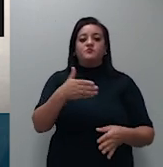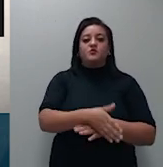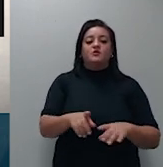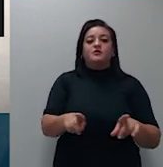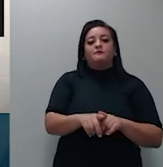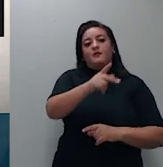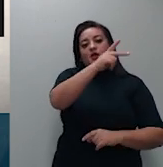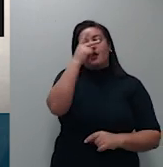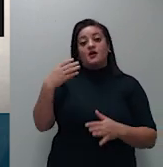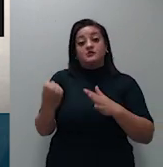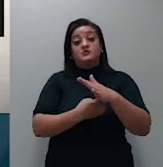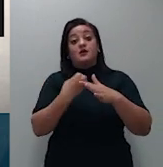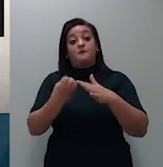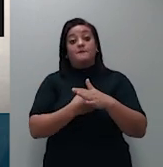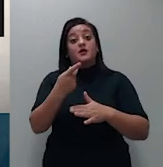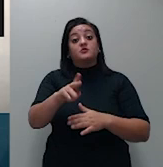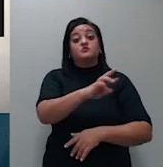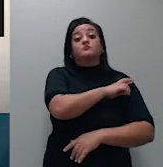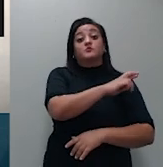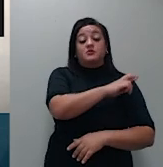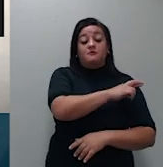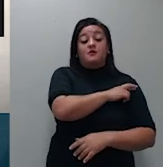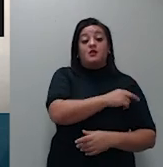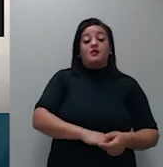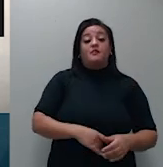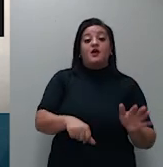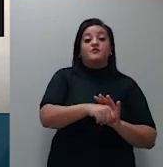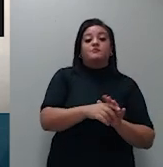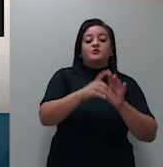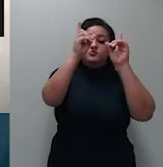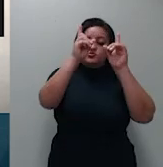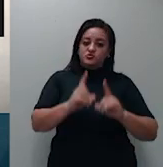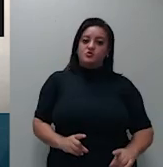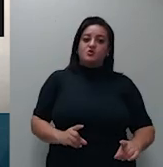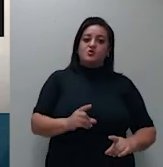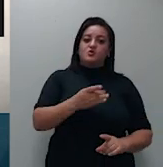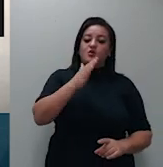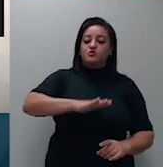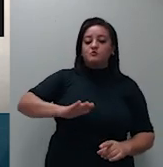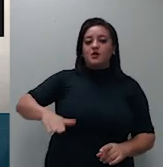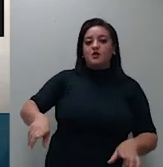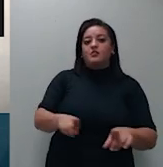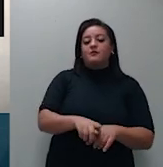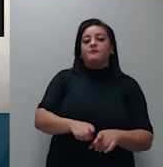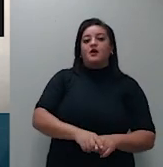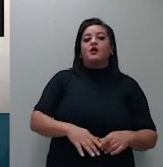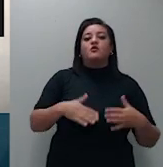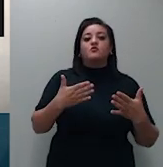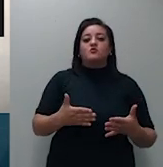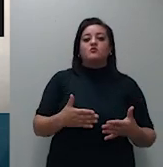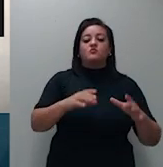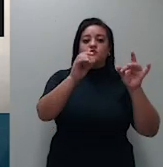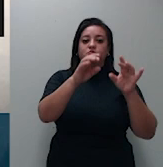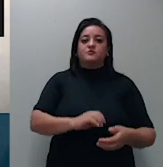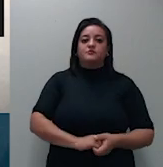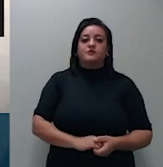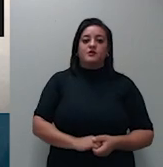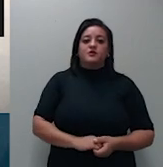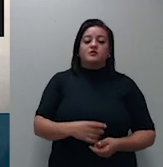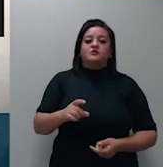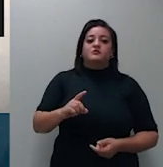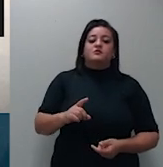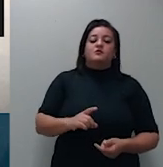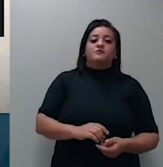responsáveis a velar pela dignidade do menor quando a salvo disposição vexatório ou